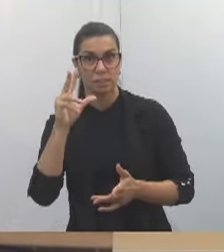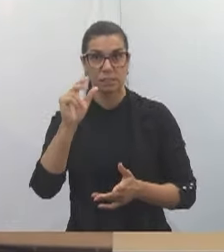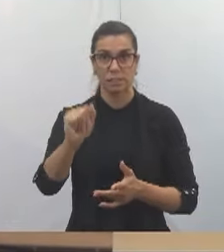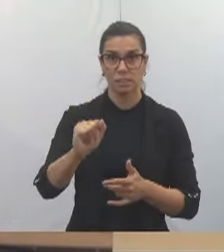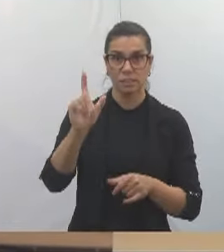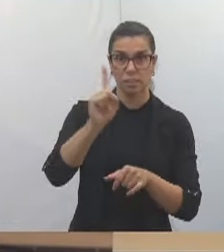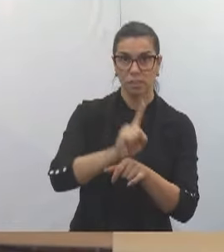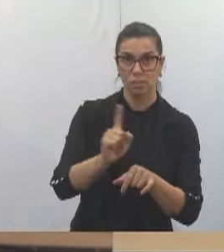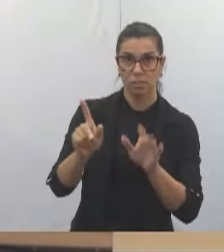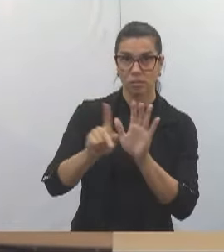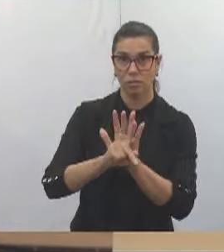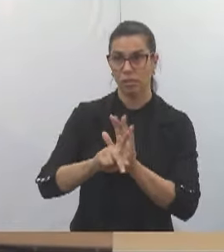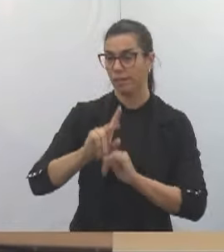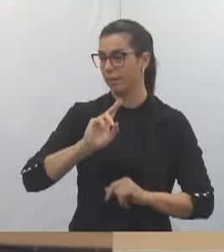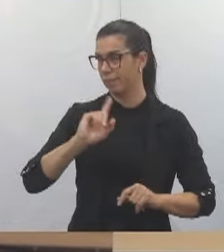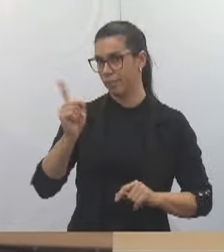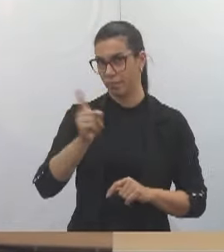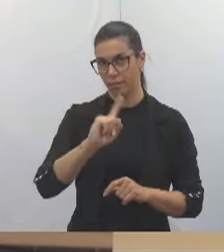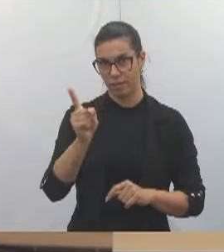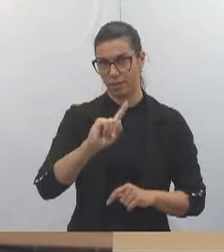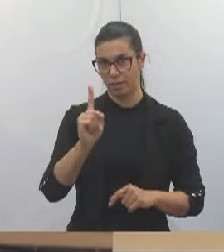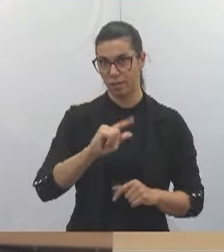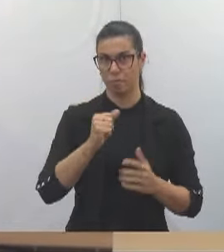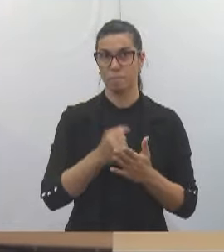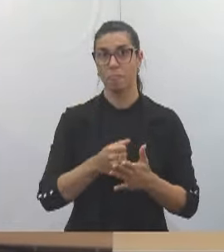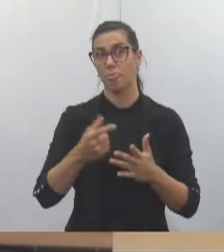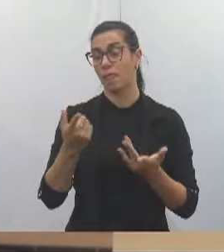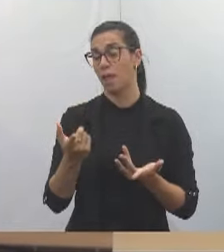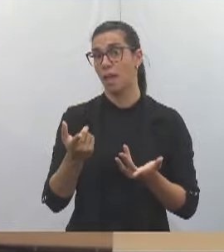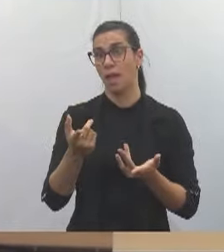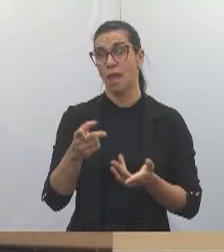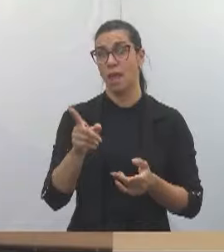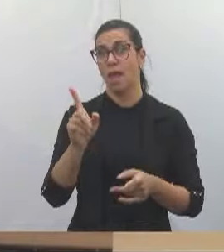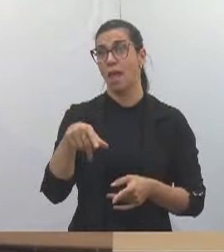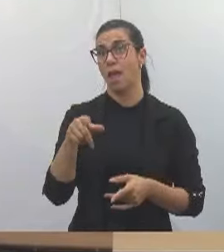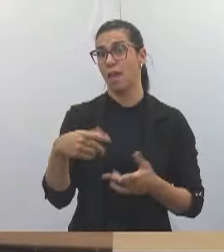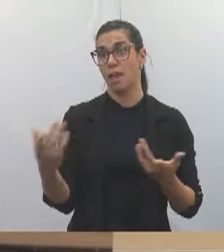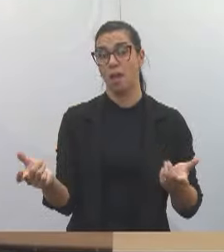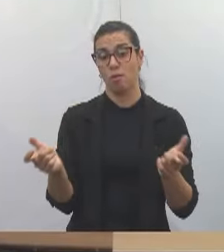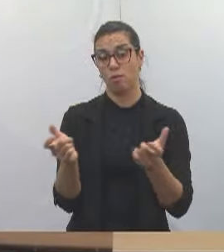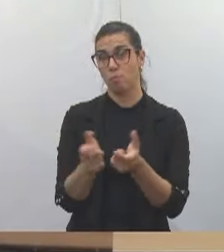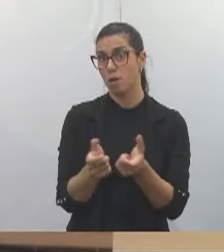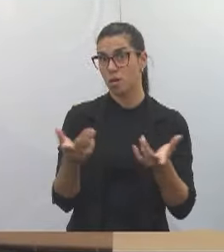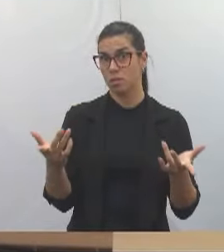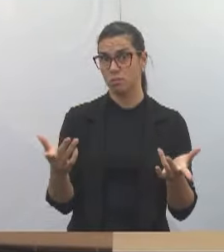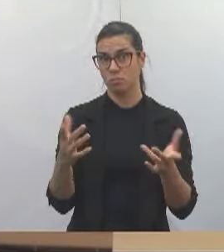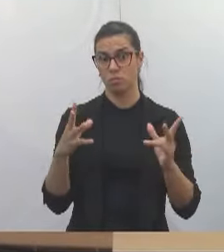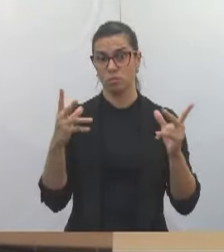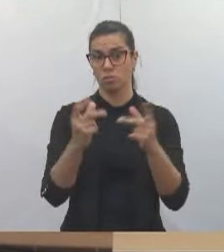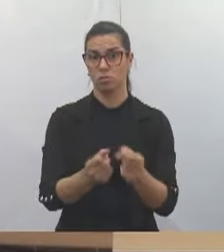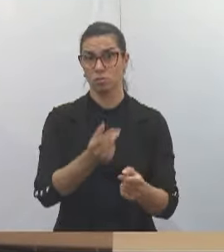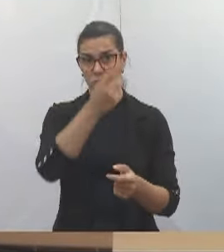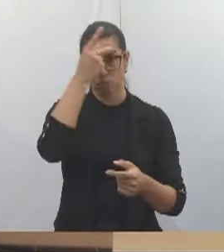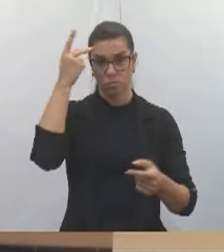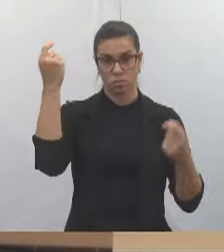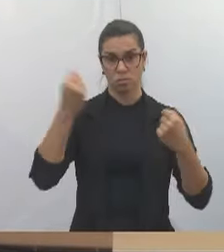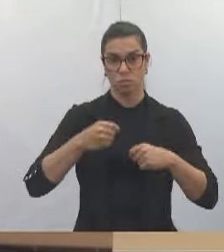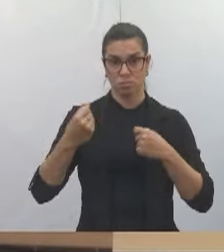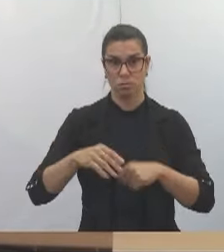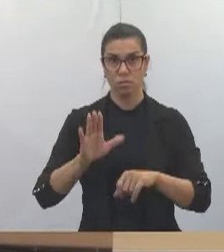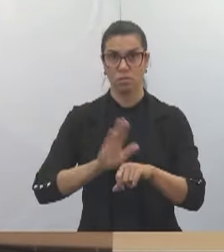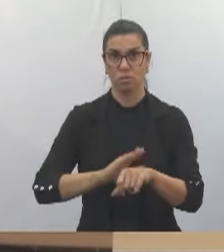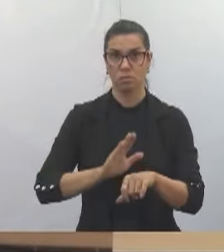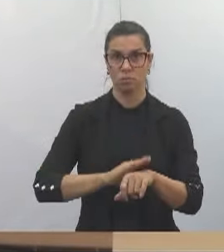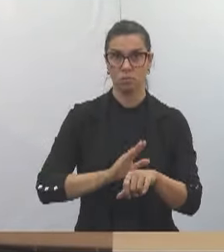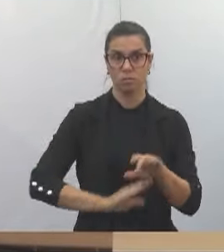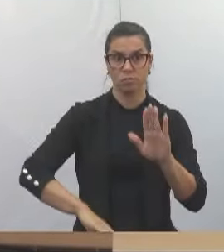não parece cartilha do bom tutor. Isso aqui é o mínimo que tem que se fazer para um animal que vive preso numa sacada